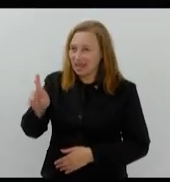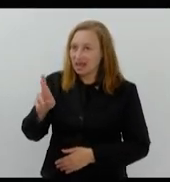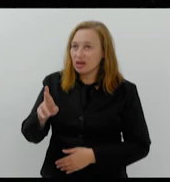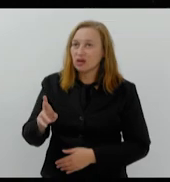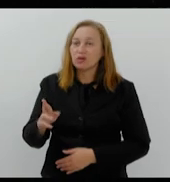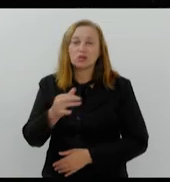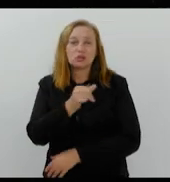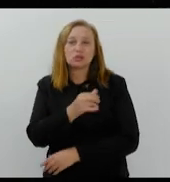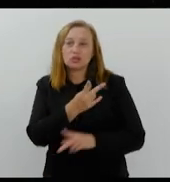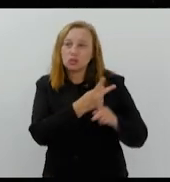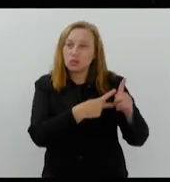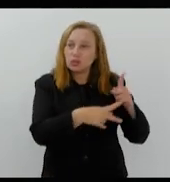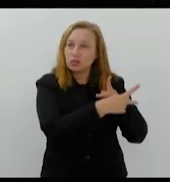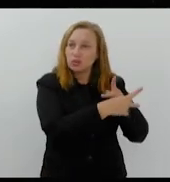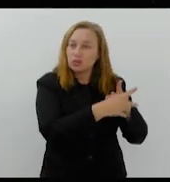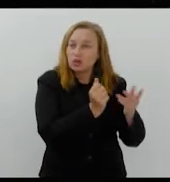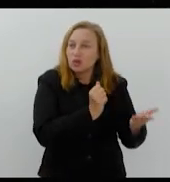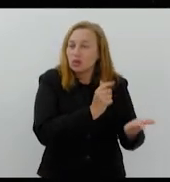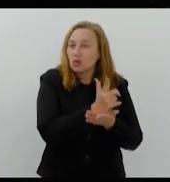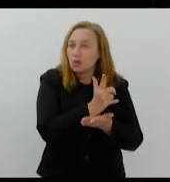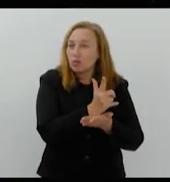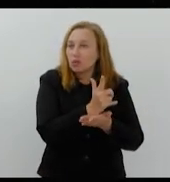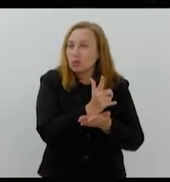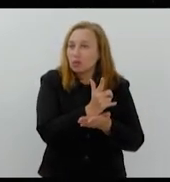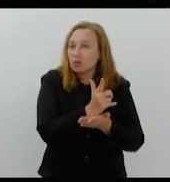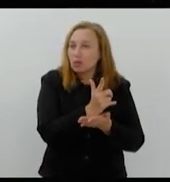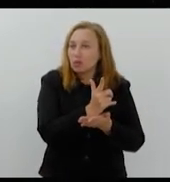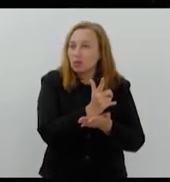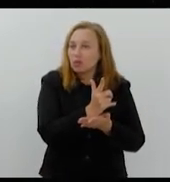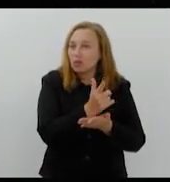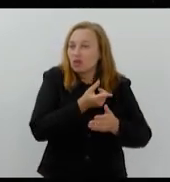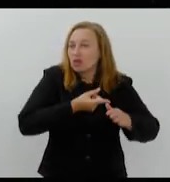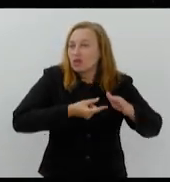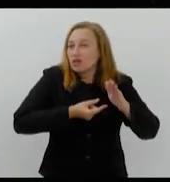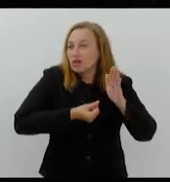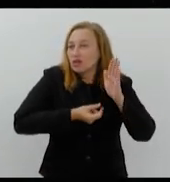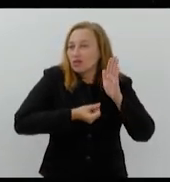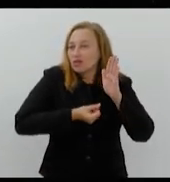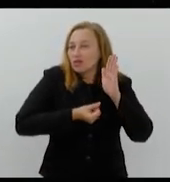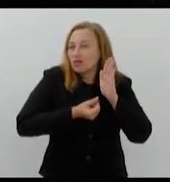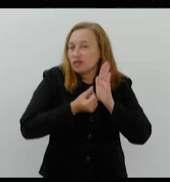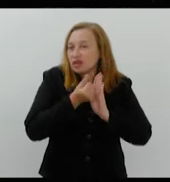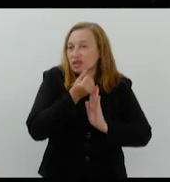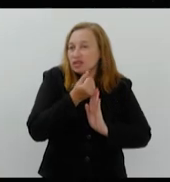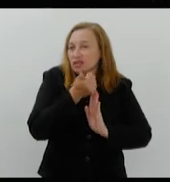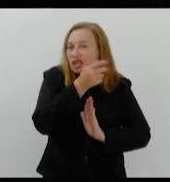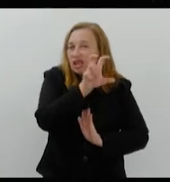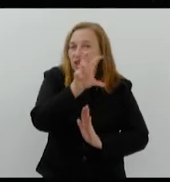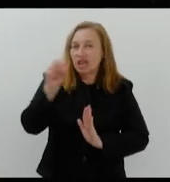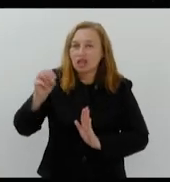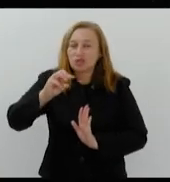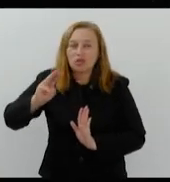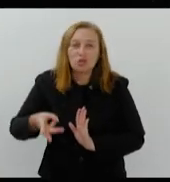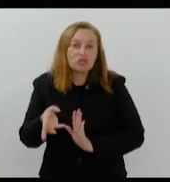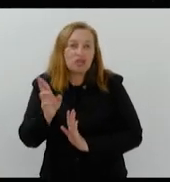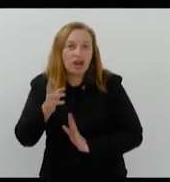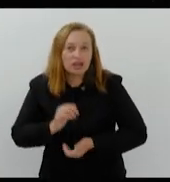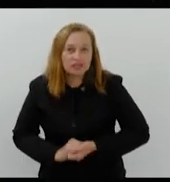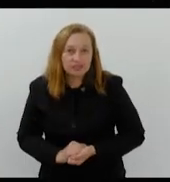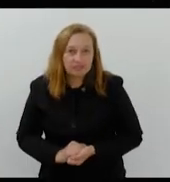Previdência comprou letras financeiras no montante de 500 milhões de reais.